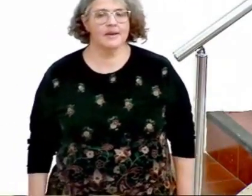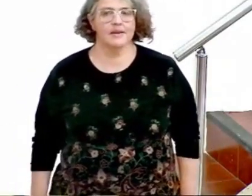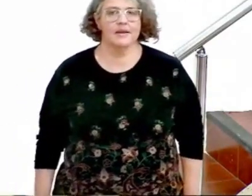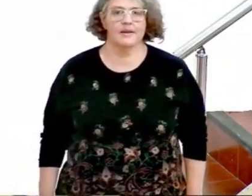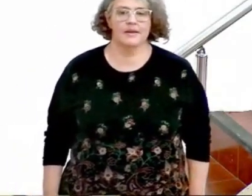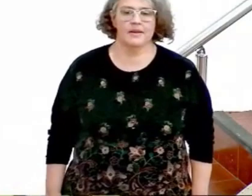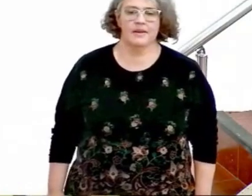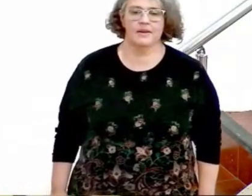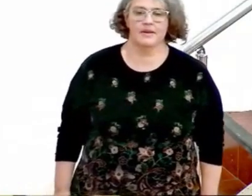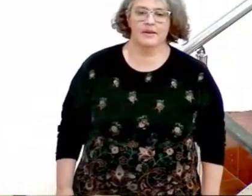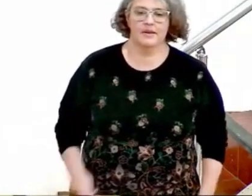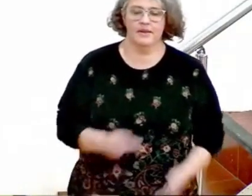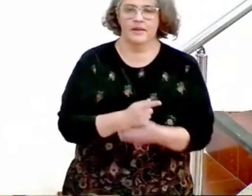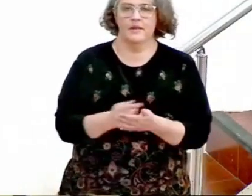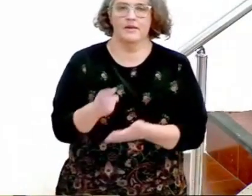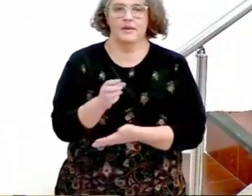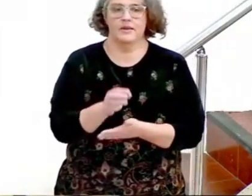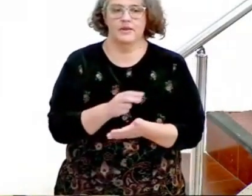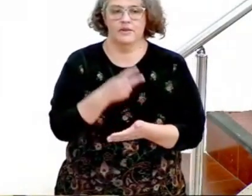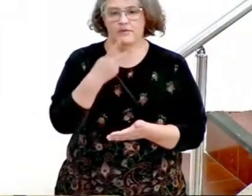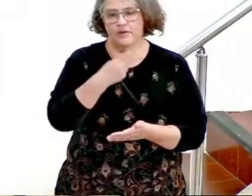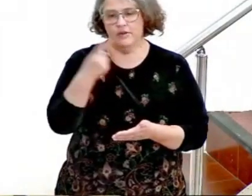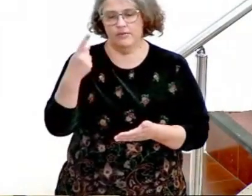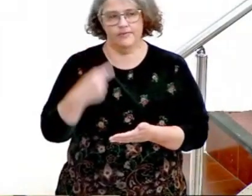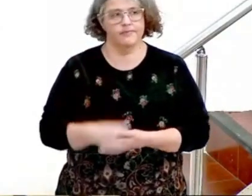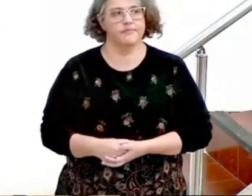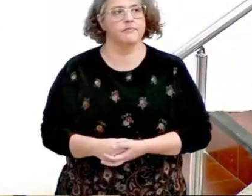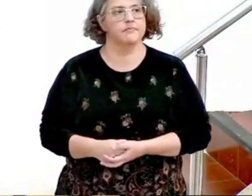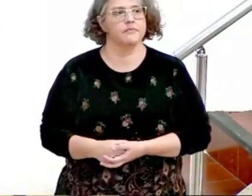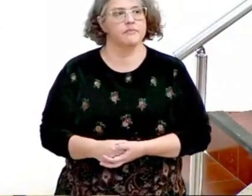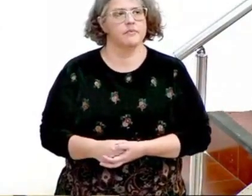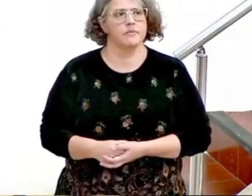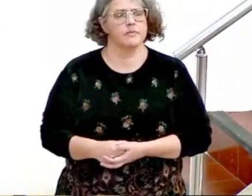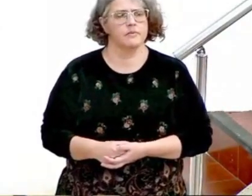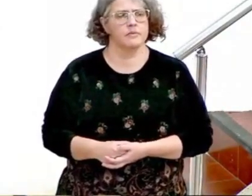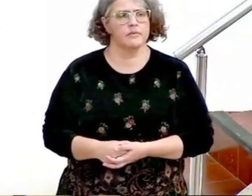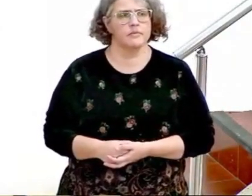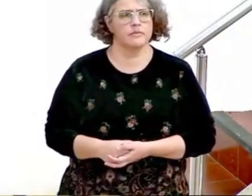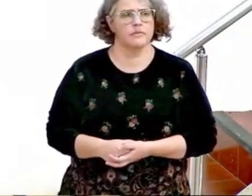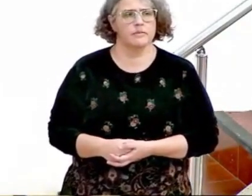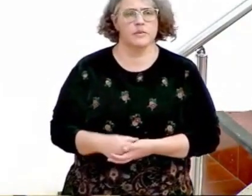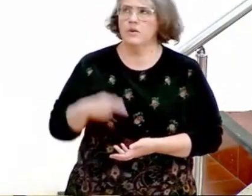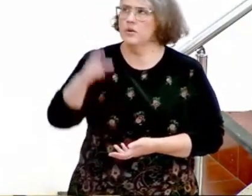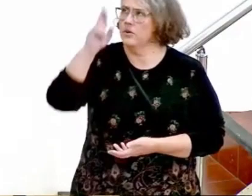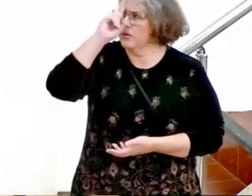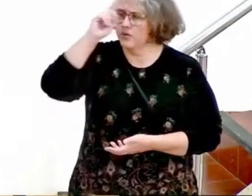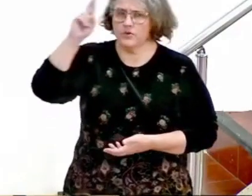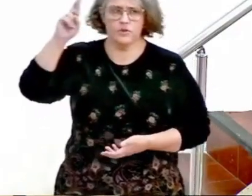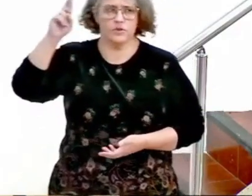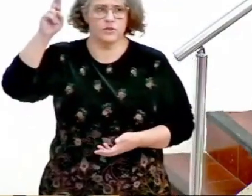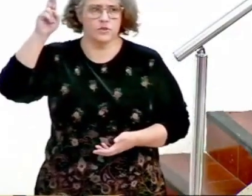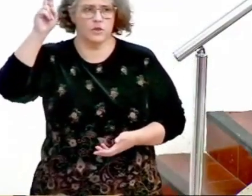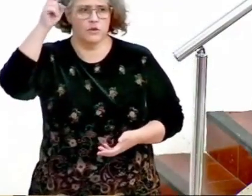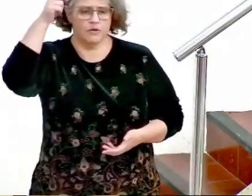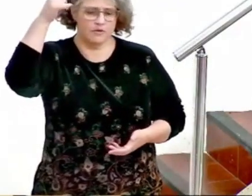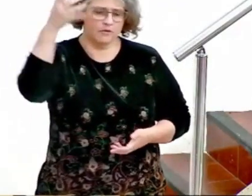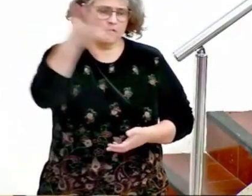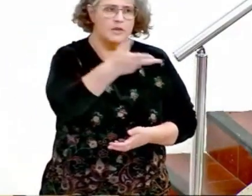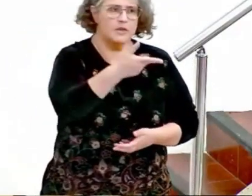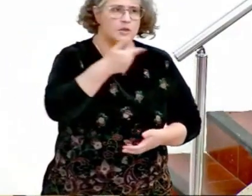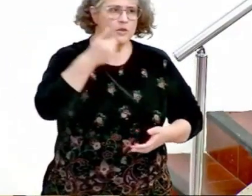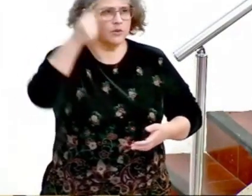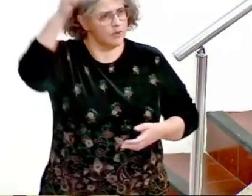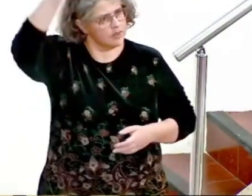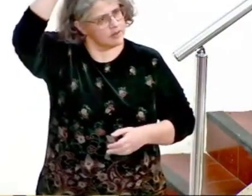Gênesis 21, os versos de 1 a 7, nos diz o seguinte: Visitou o Senhor a Sara, como lhe dissera, e o